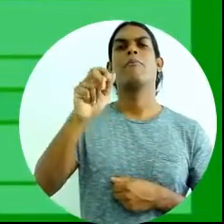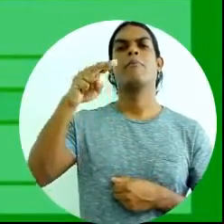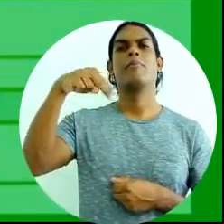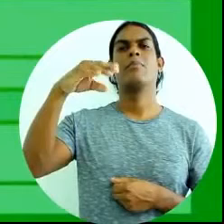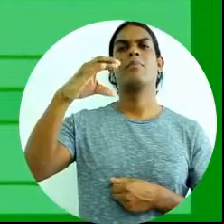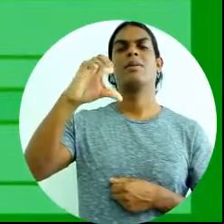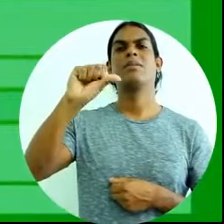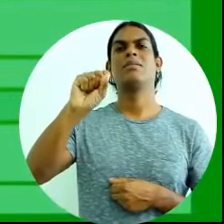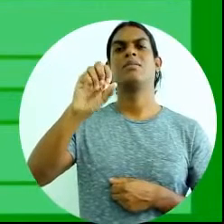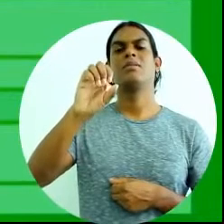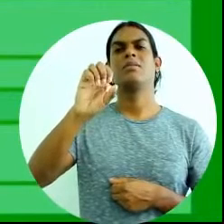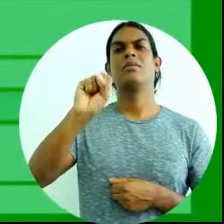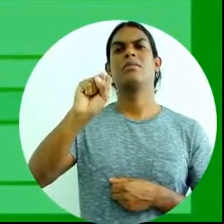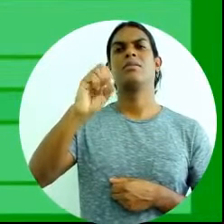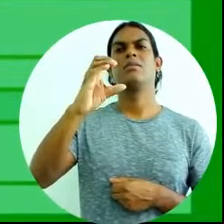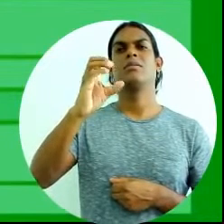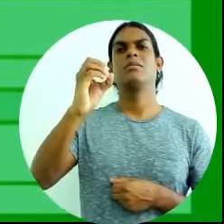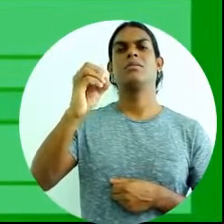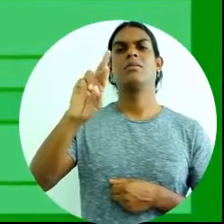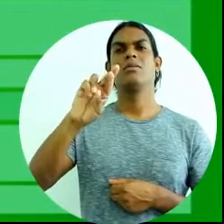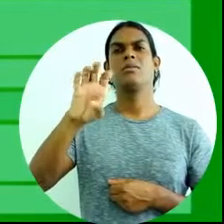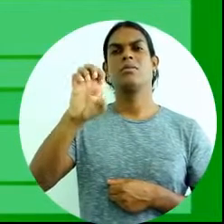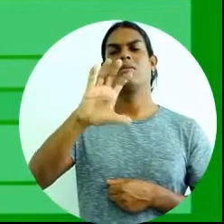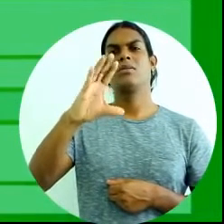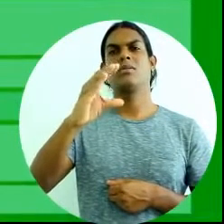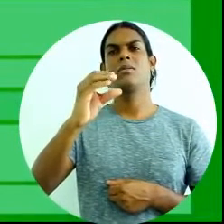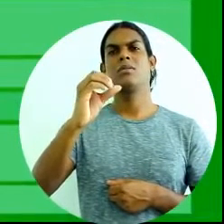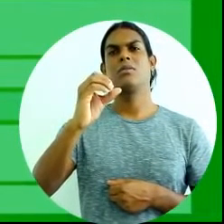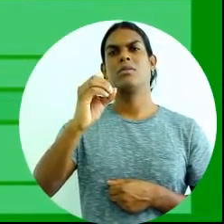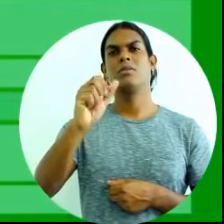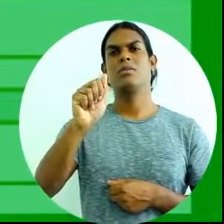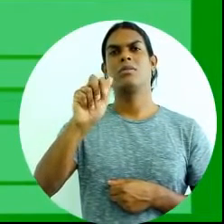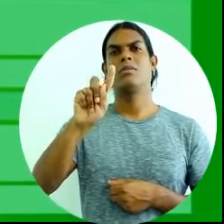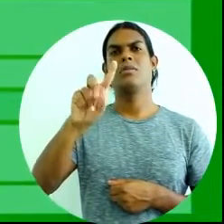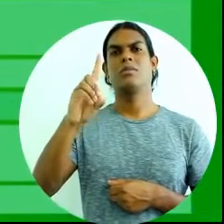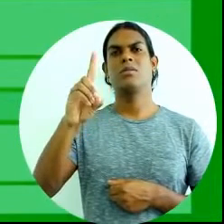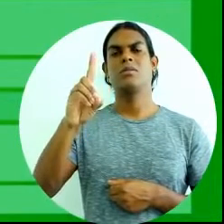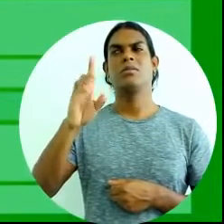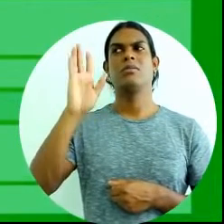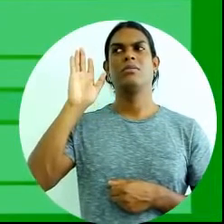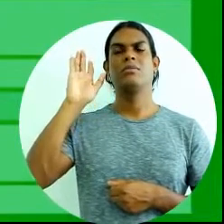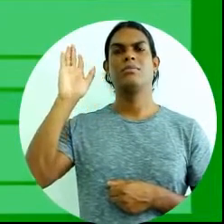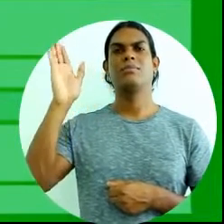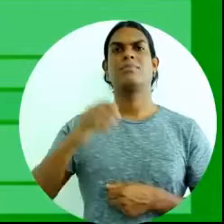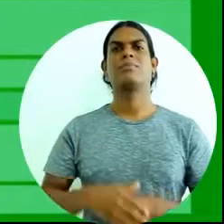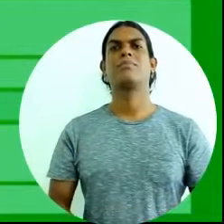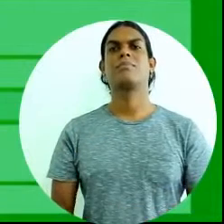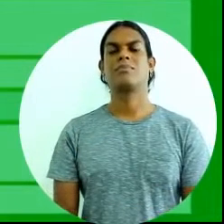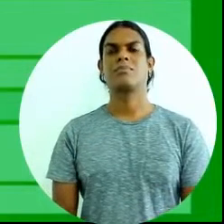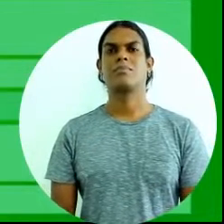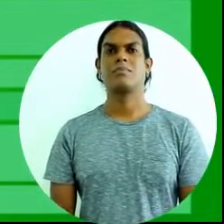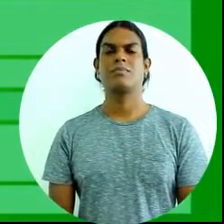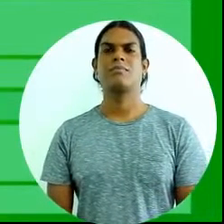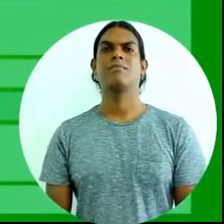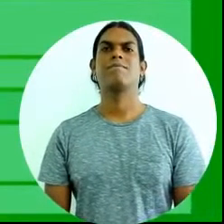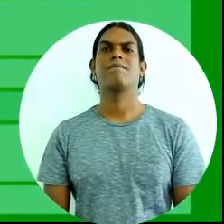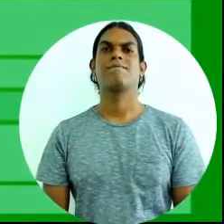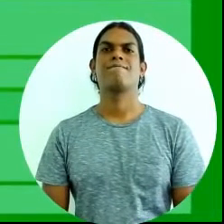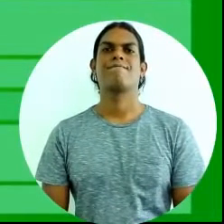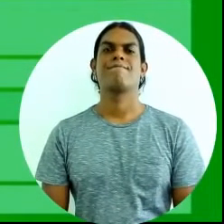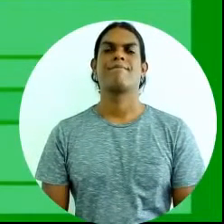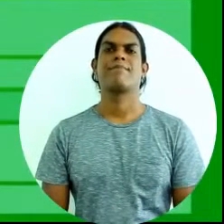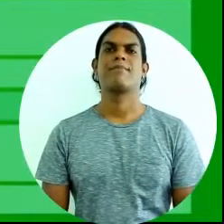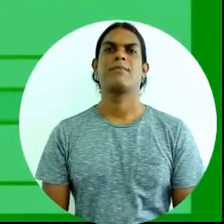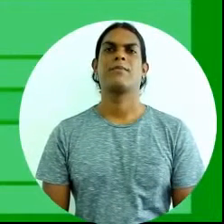como duplicar o valor de mercado no prazo de 7 anos, aumentar o faturamento da empresa a uma taxa de 20%